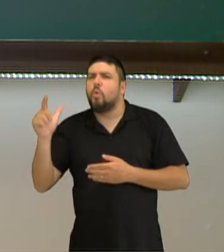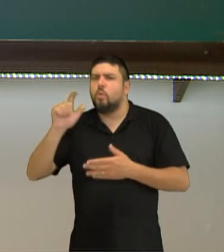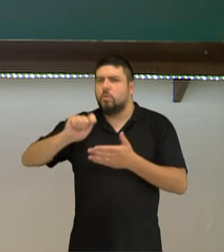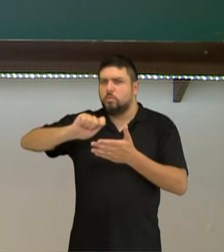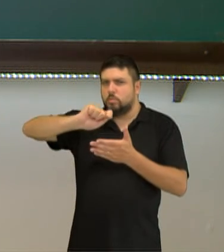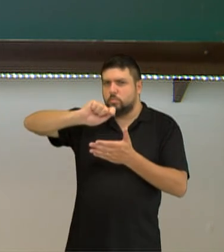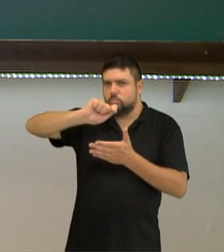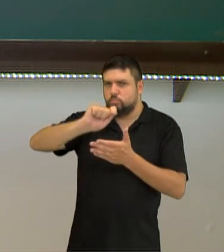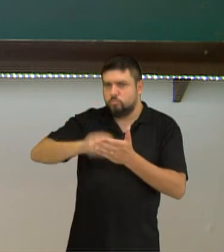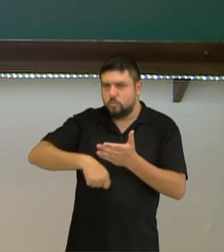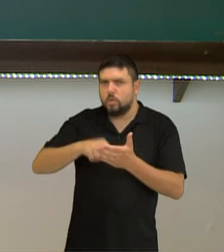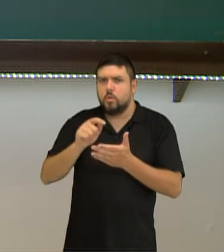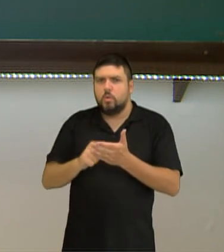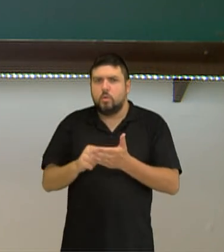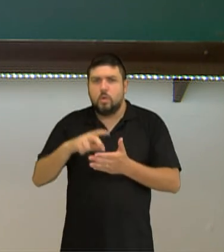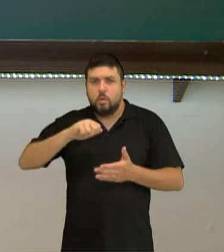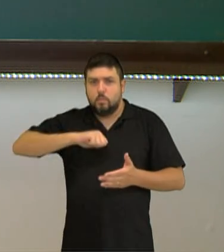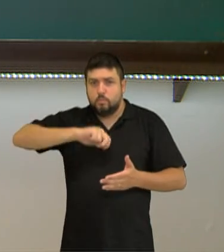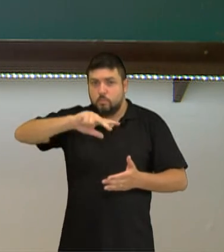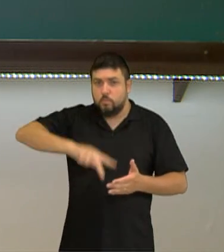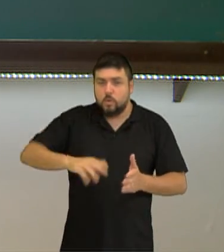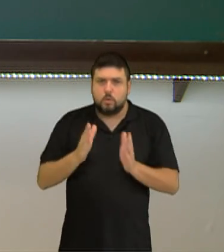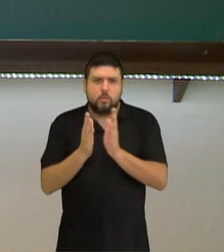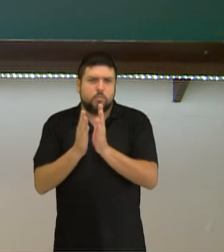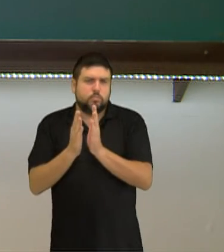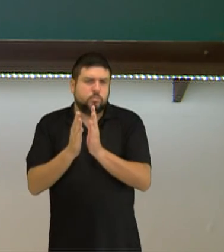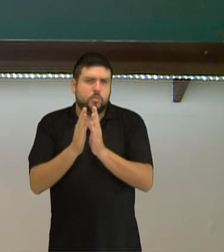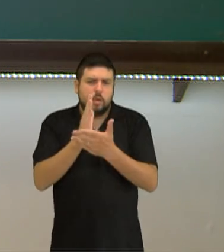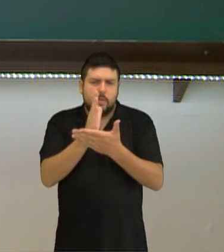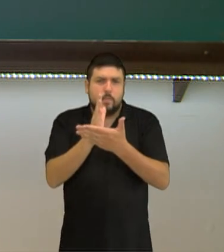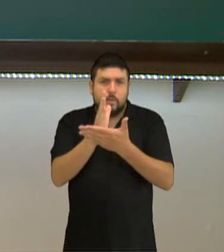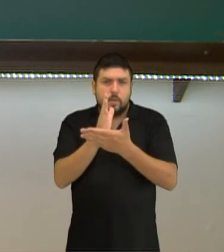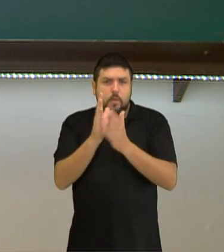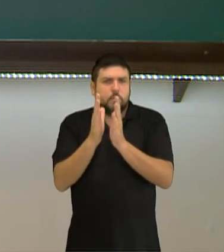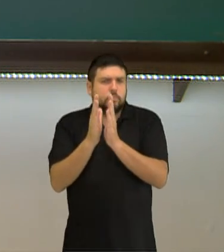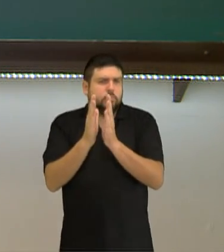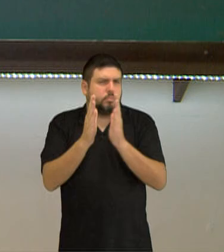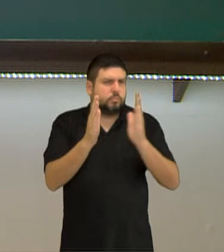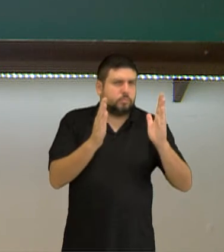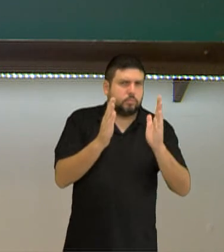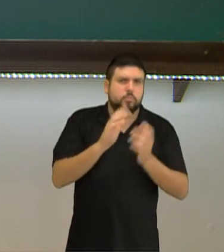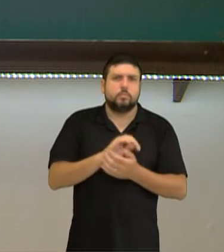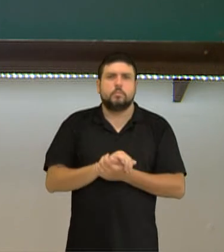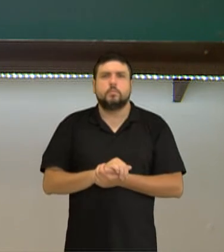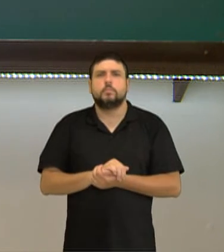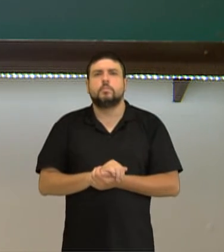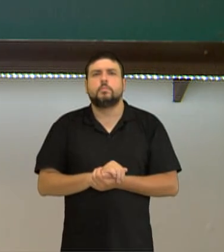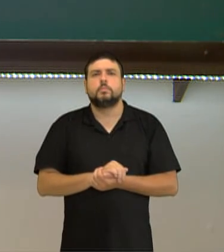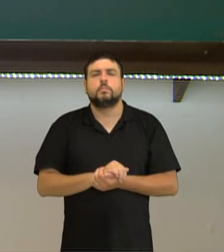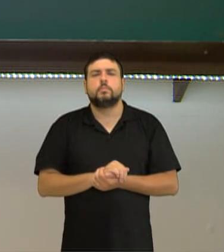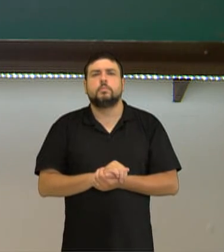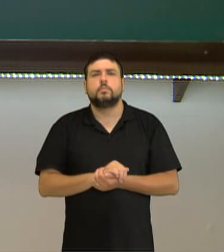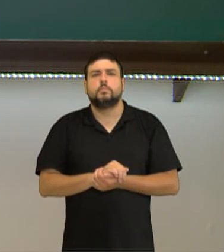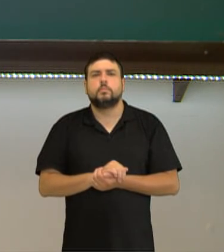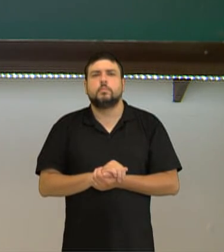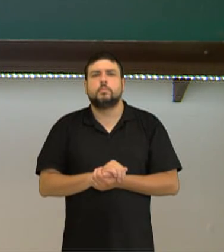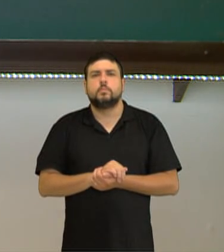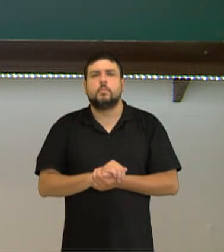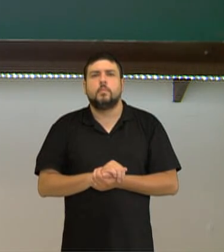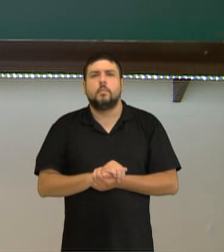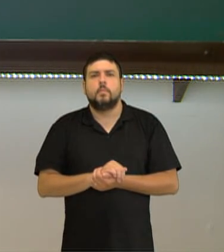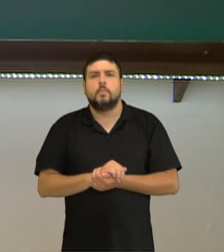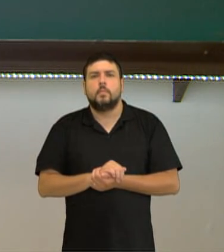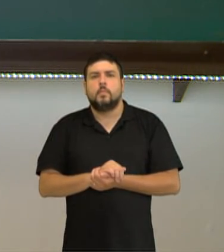os limites territoriais portugueses, uma vez que Portugal havia ocupado essas regiões. Pessoal, entradas e